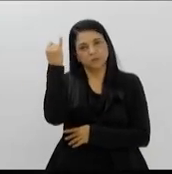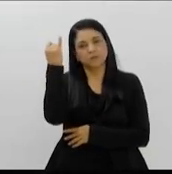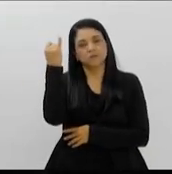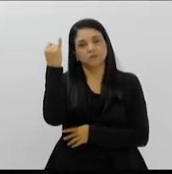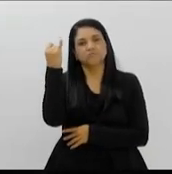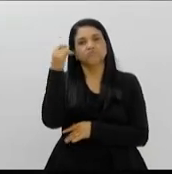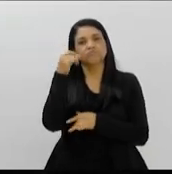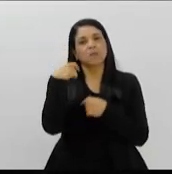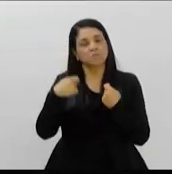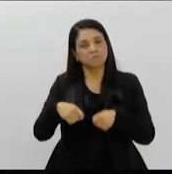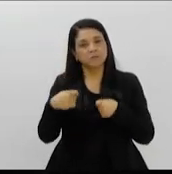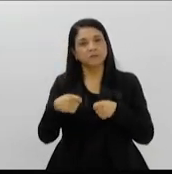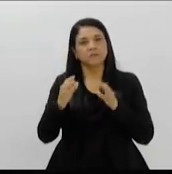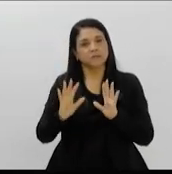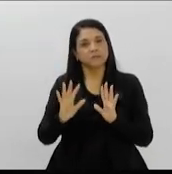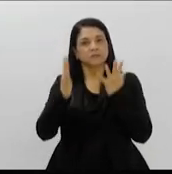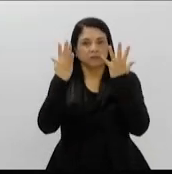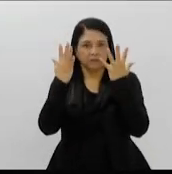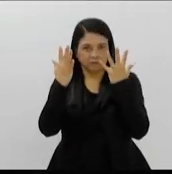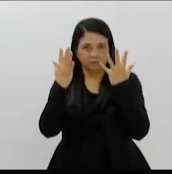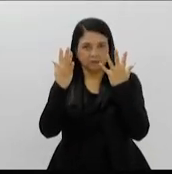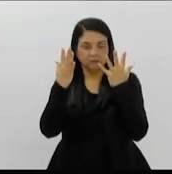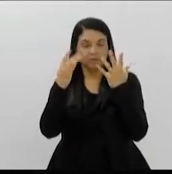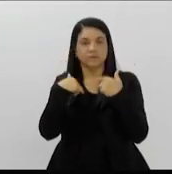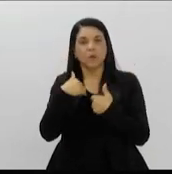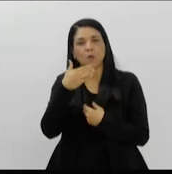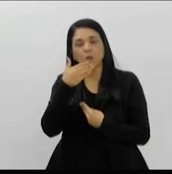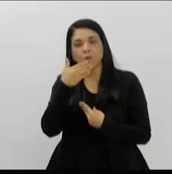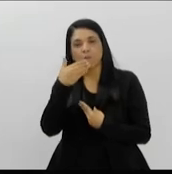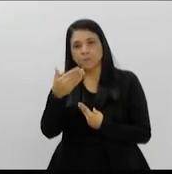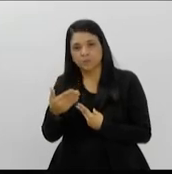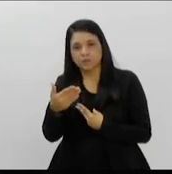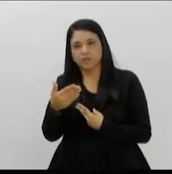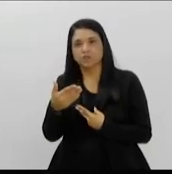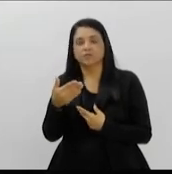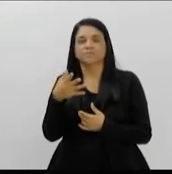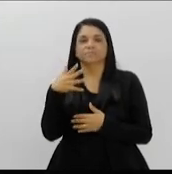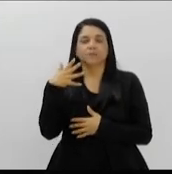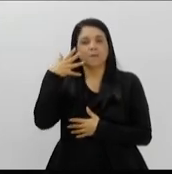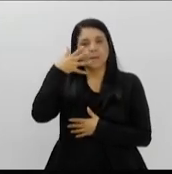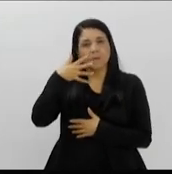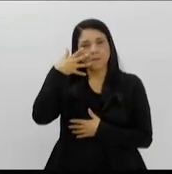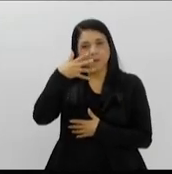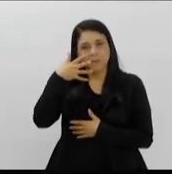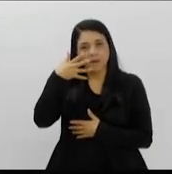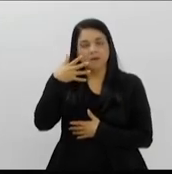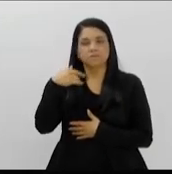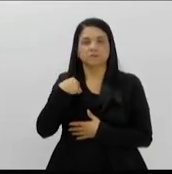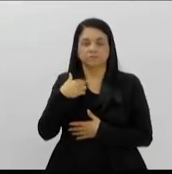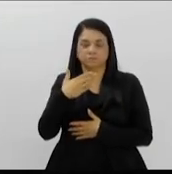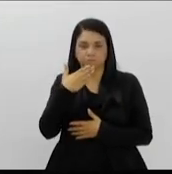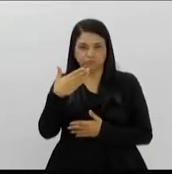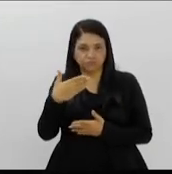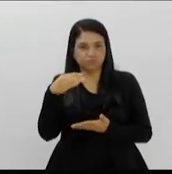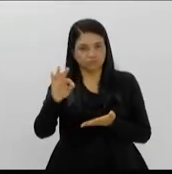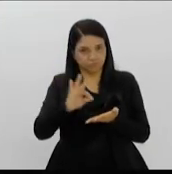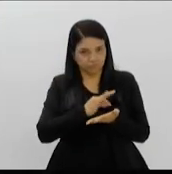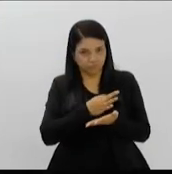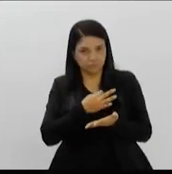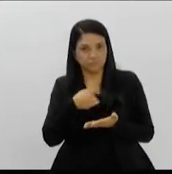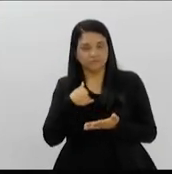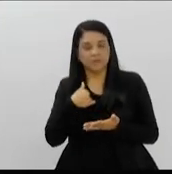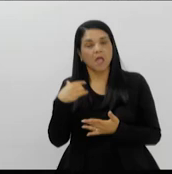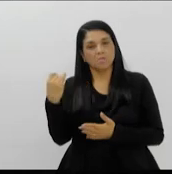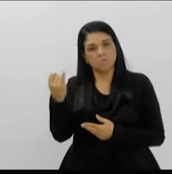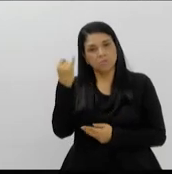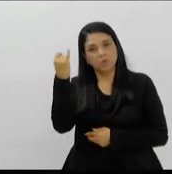precisa efetivamente ser celebrado. Eu pedi também para fazer uma fala, para me inscrever, porque eu acho